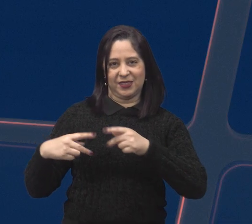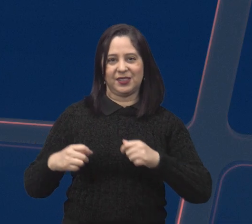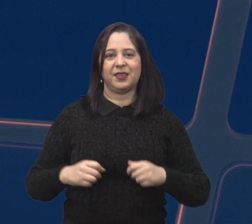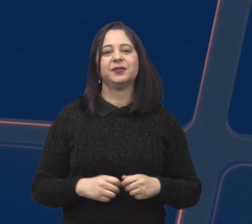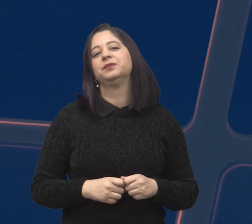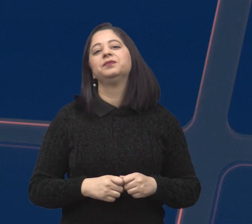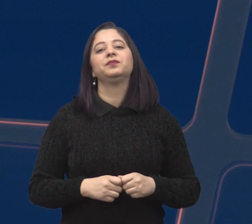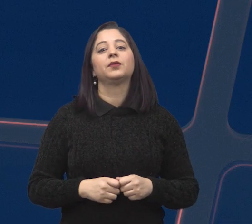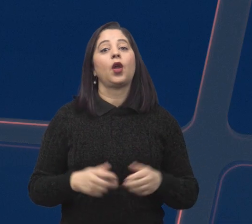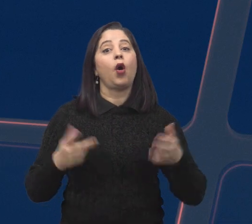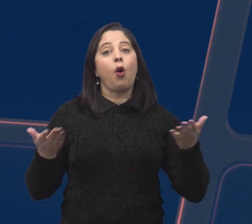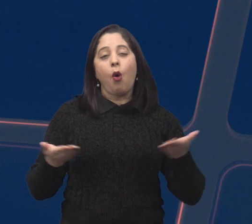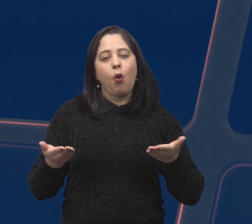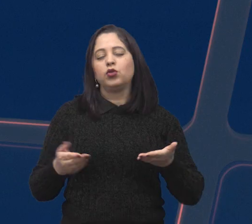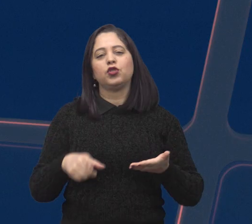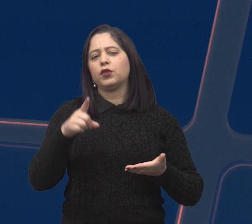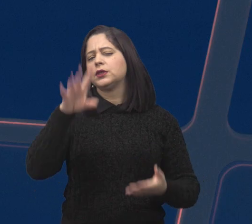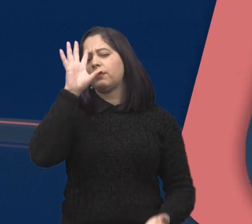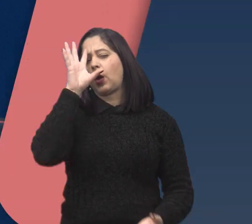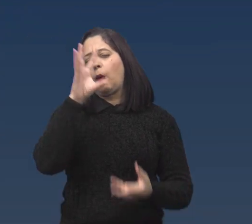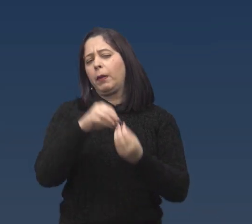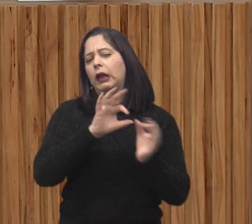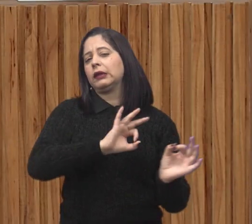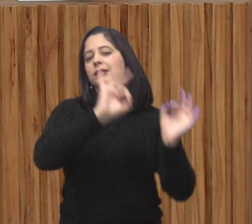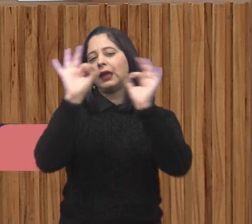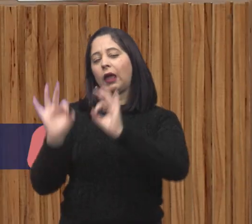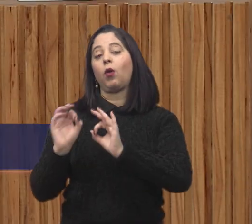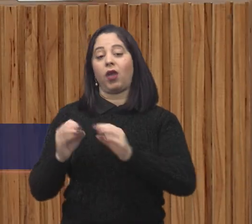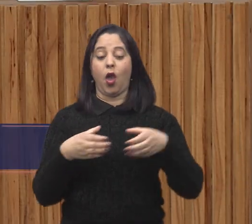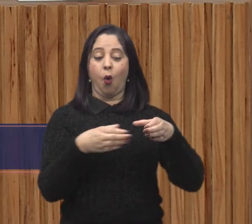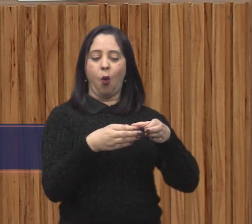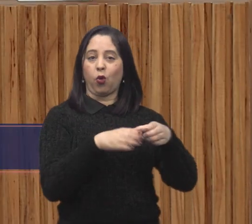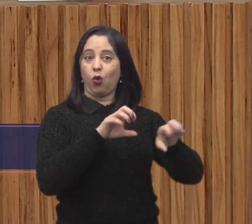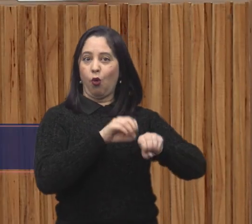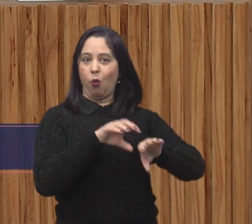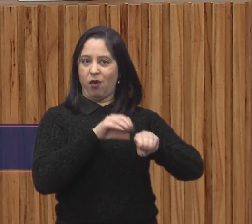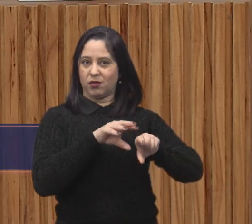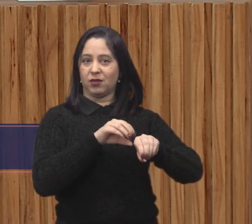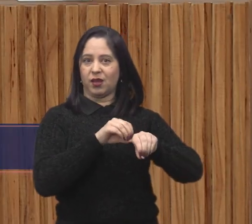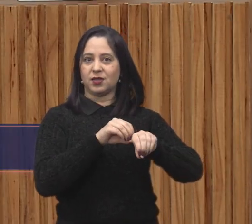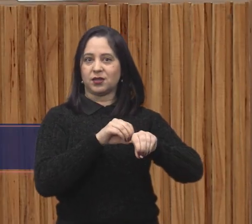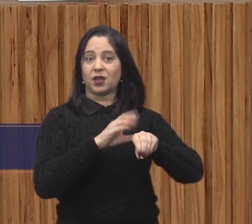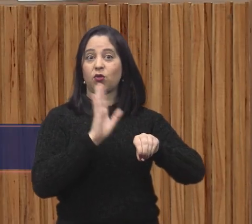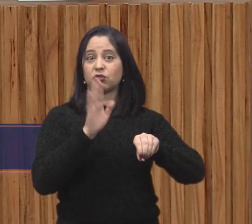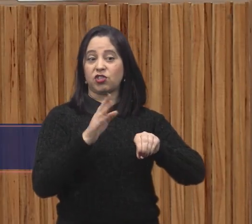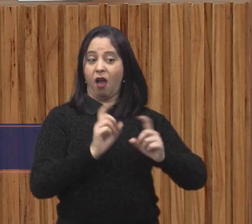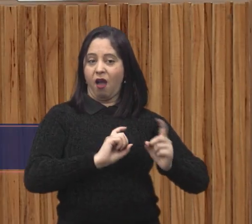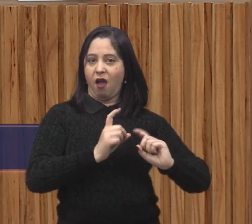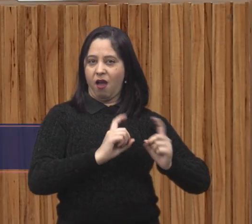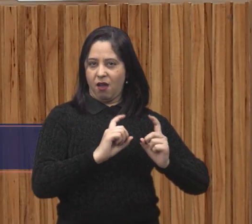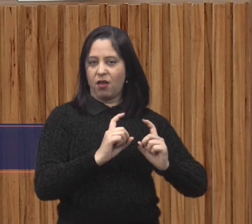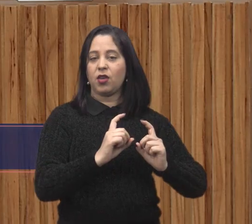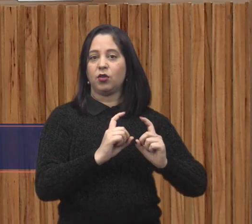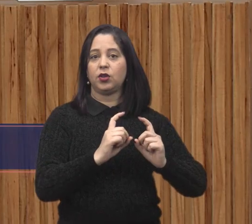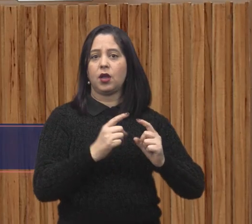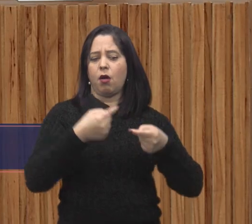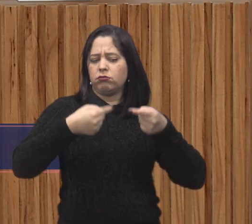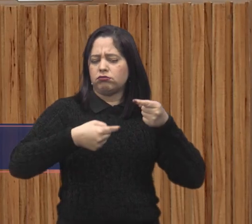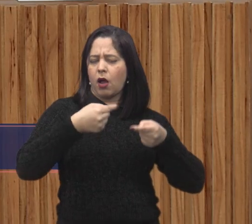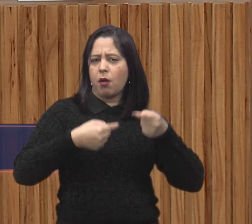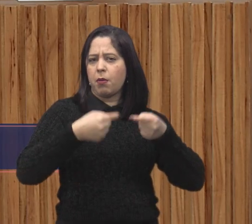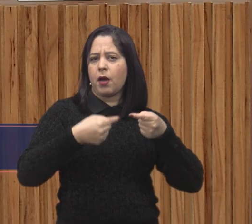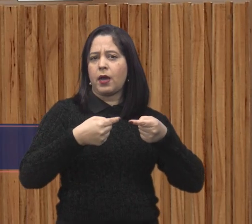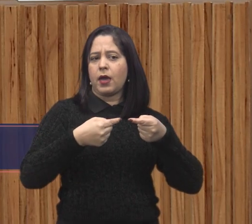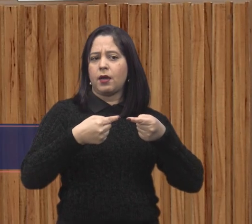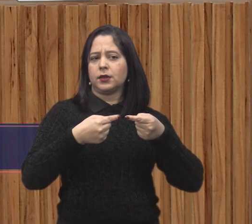na cidade. No programa de hoje você vai ver: Comissão de Educação e Promoção Social realiza reunião para